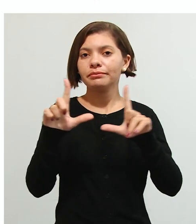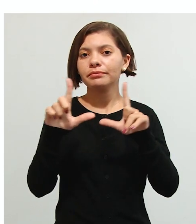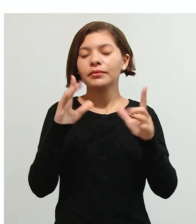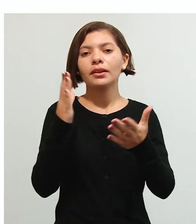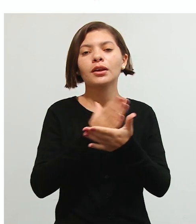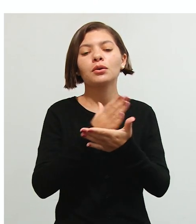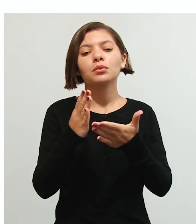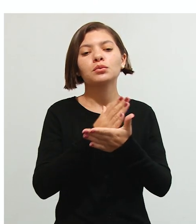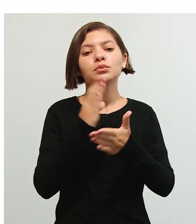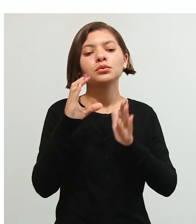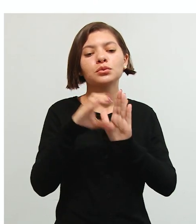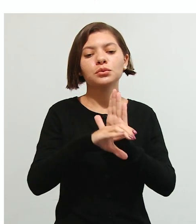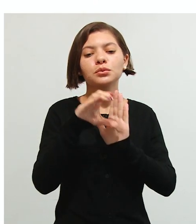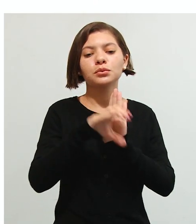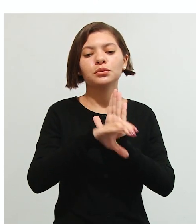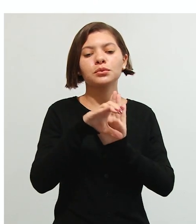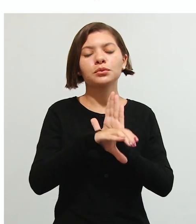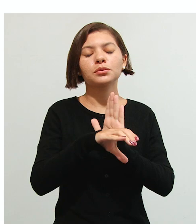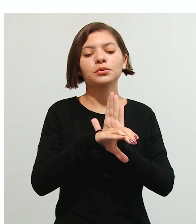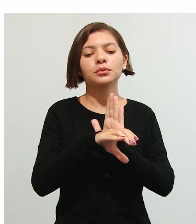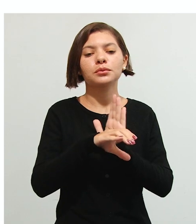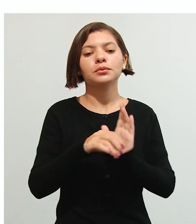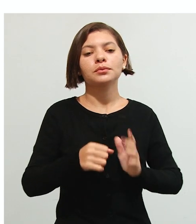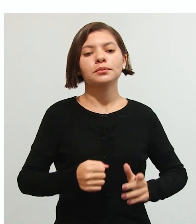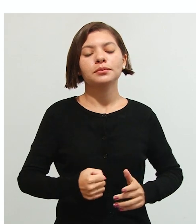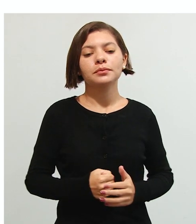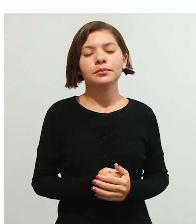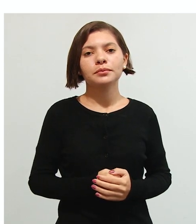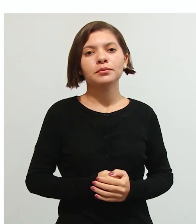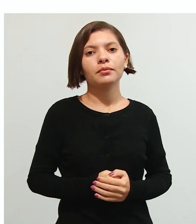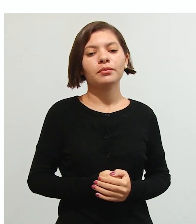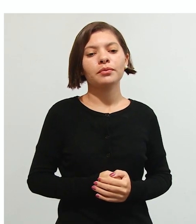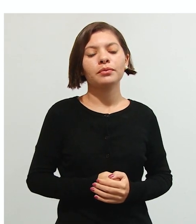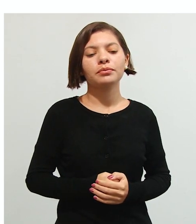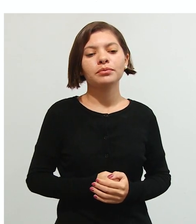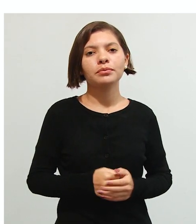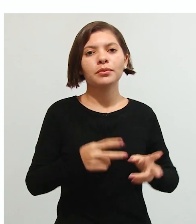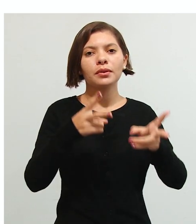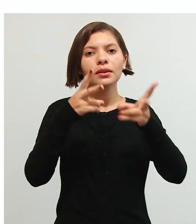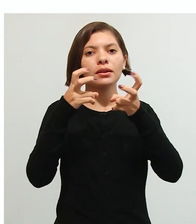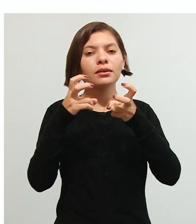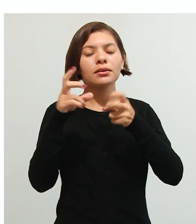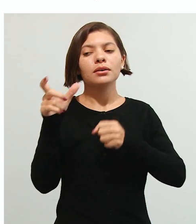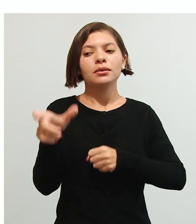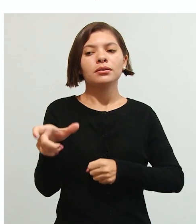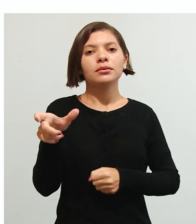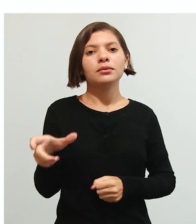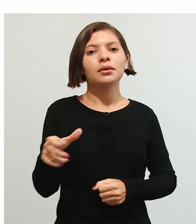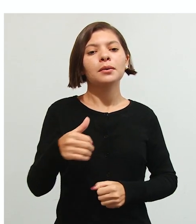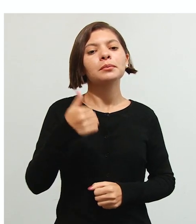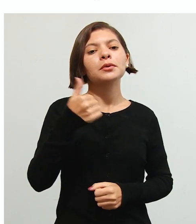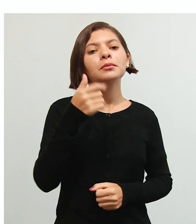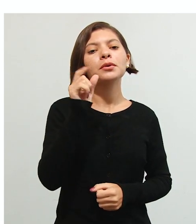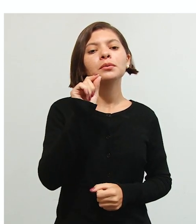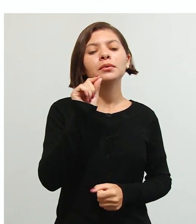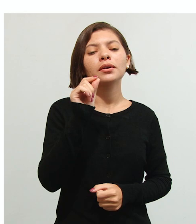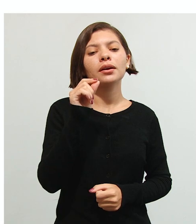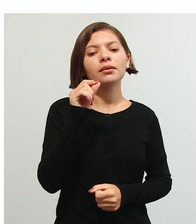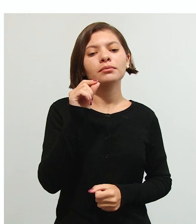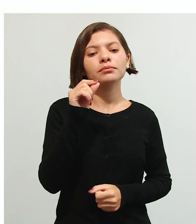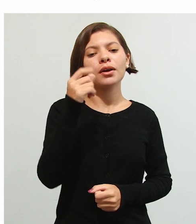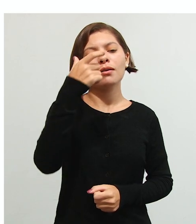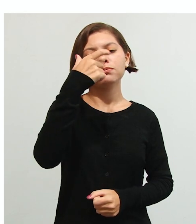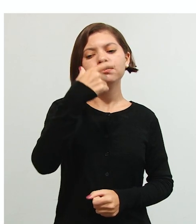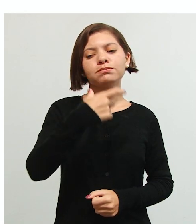conceitos que são bastante caros para as concepções baseadas em Loris Malaguzzi. Primeiro, a concepção